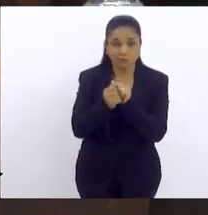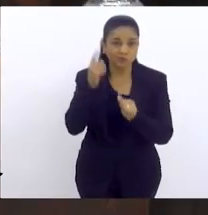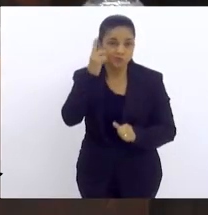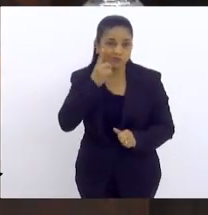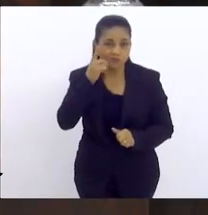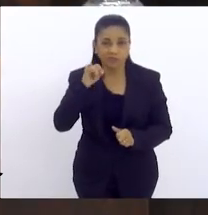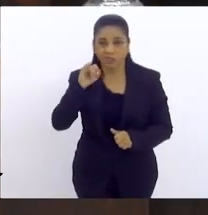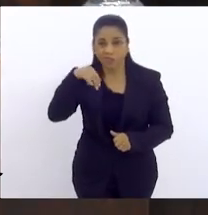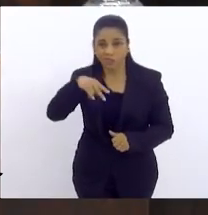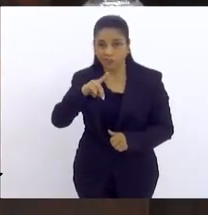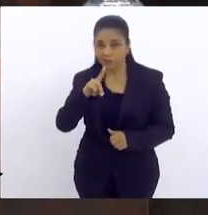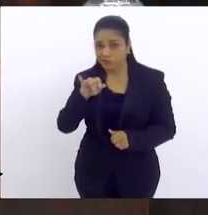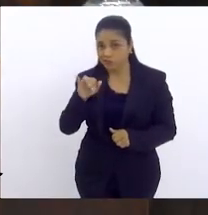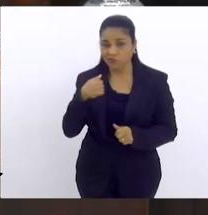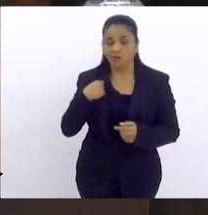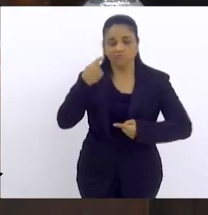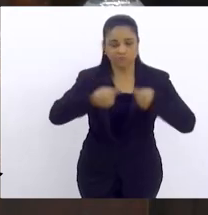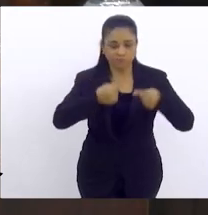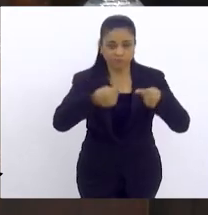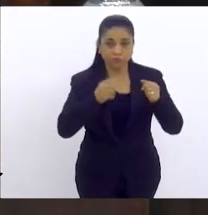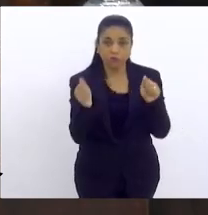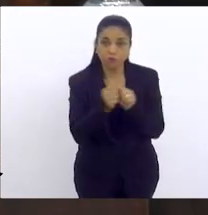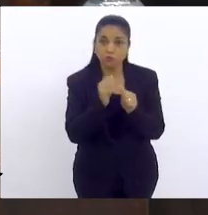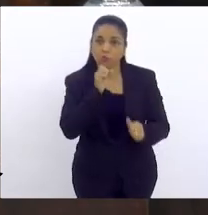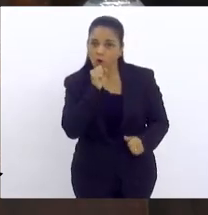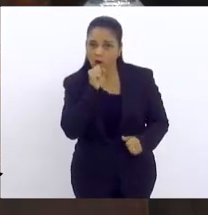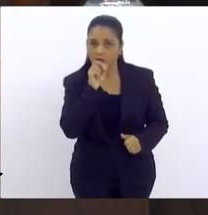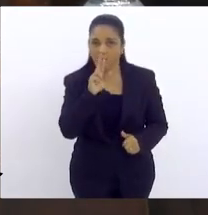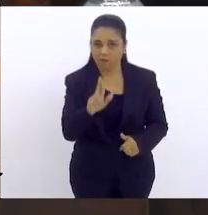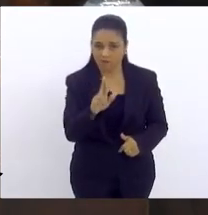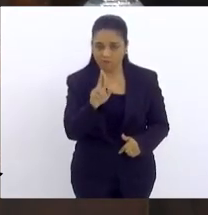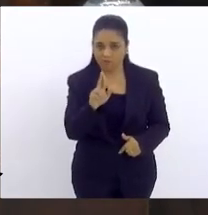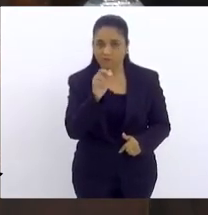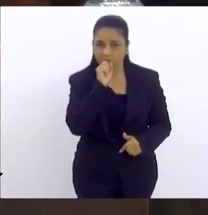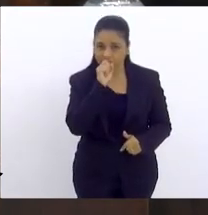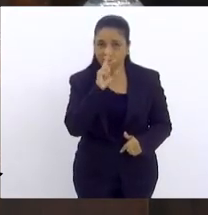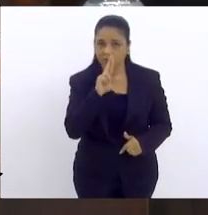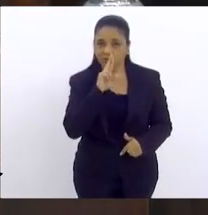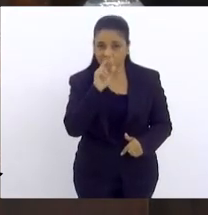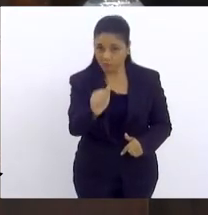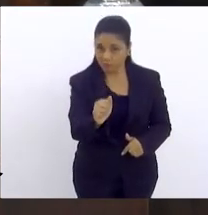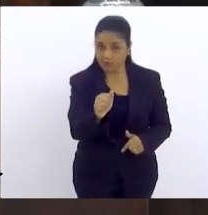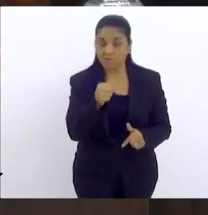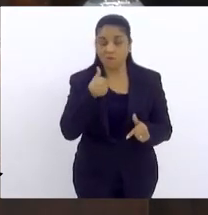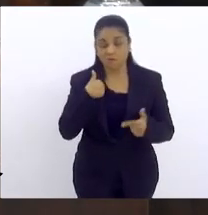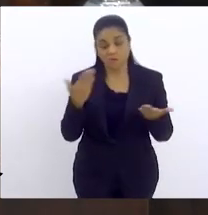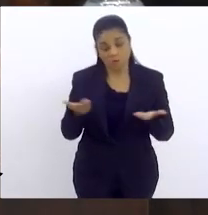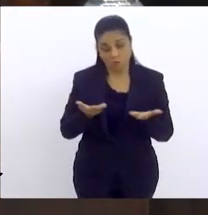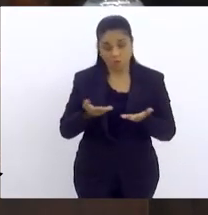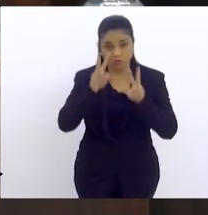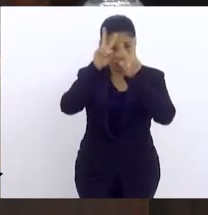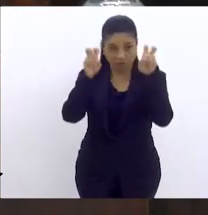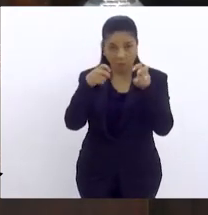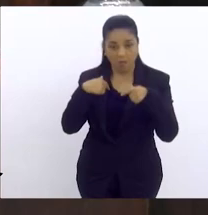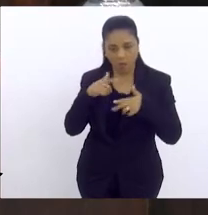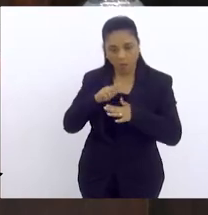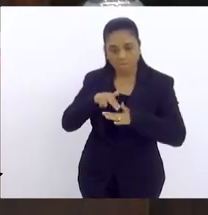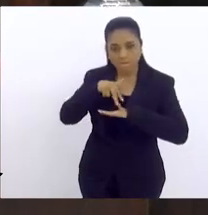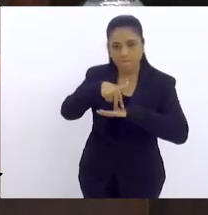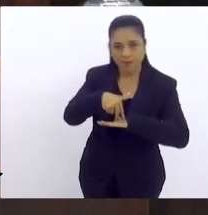que é um tema que eles bate muito e hoje o tema Caxias então eu vou estar bem à frente aqui mas o que eu quero dizer aqui mais uma